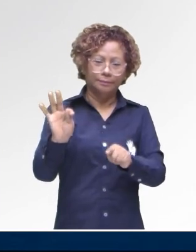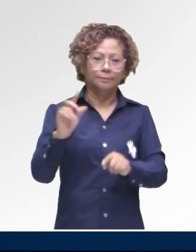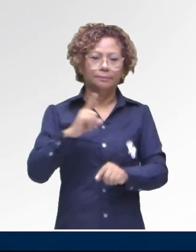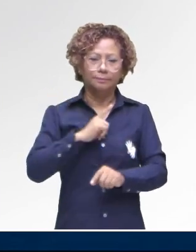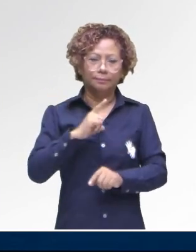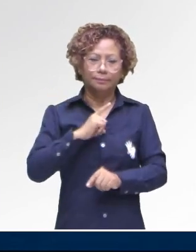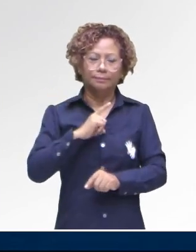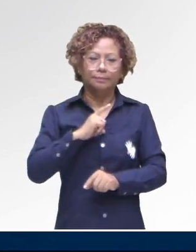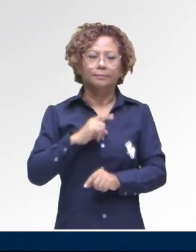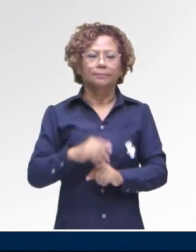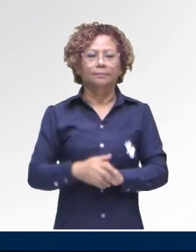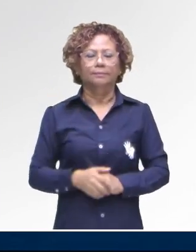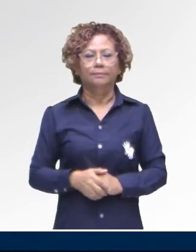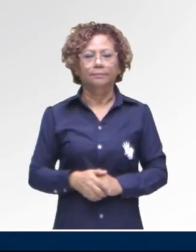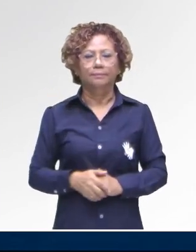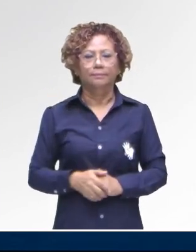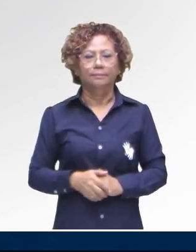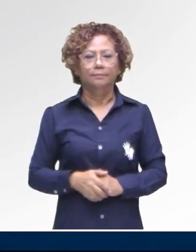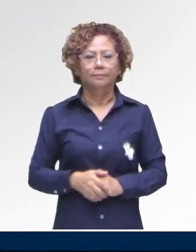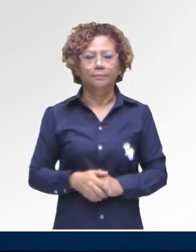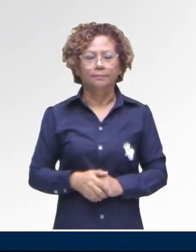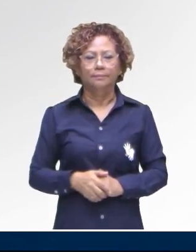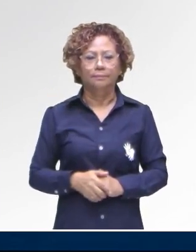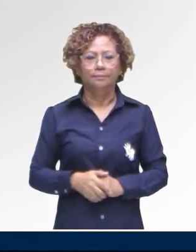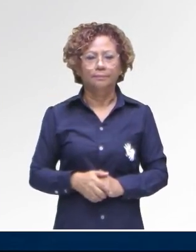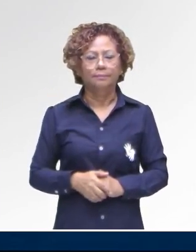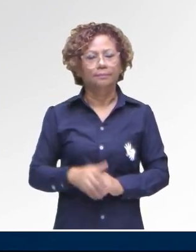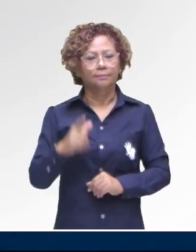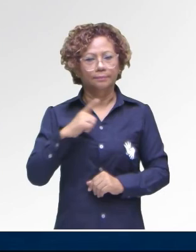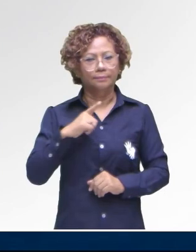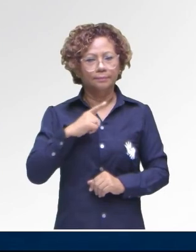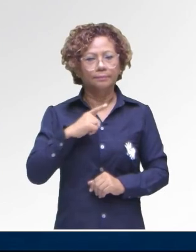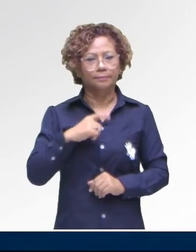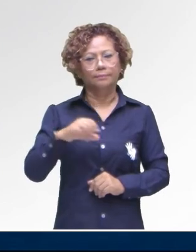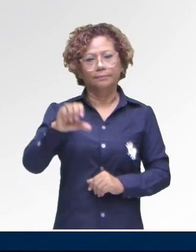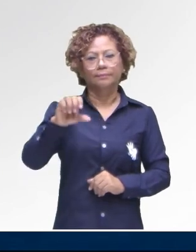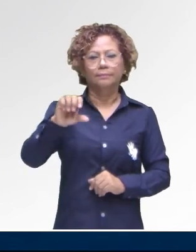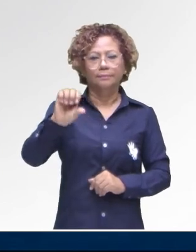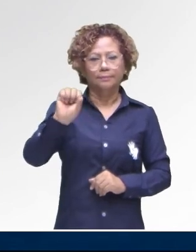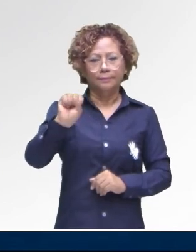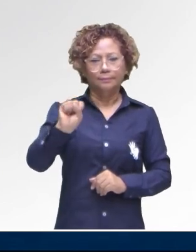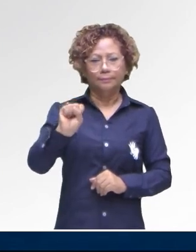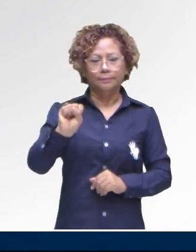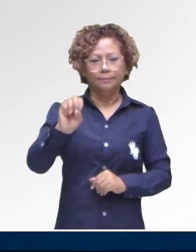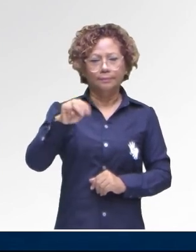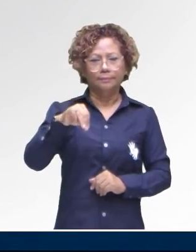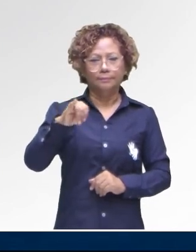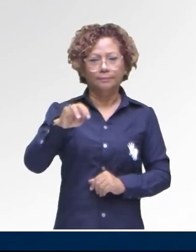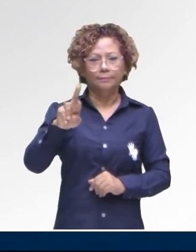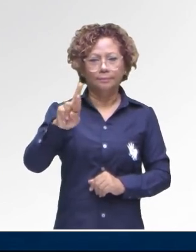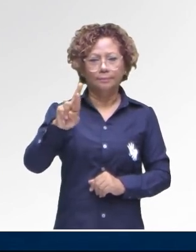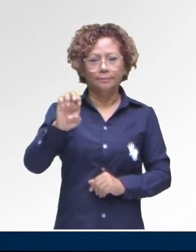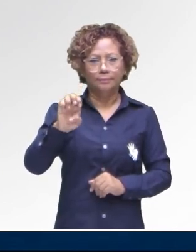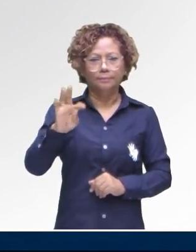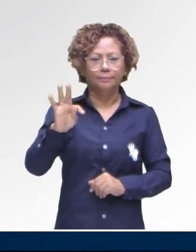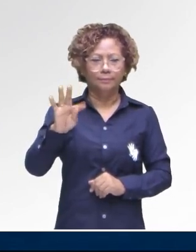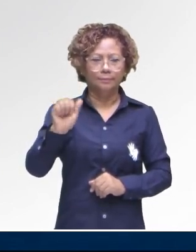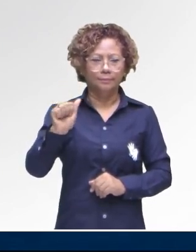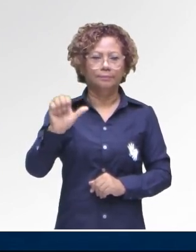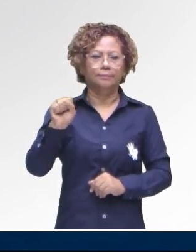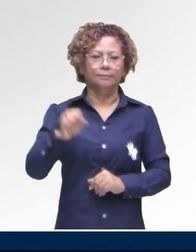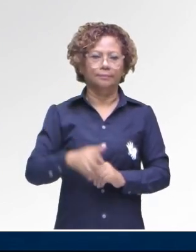Z e segue. Então, nós temos aqui uma outra semi-reta, né?